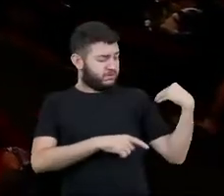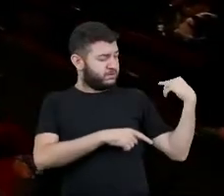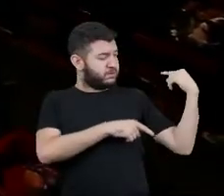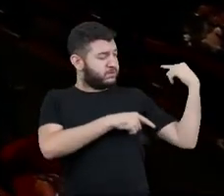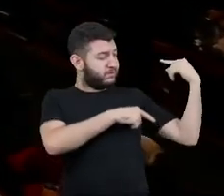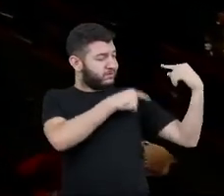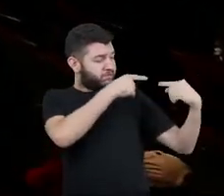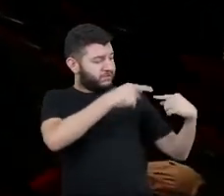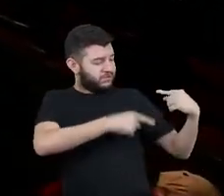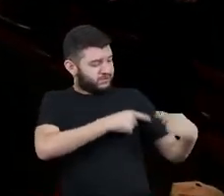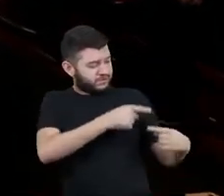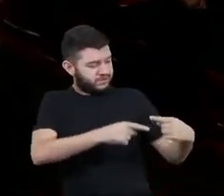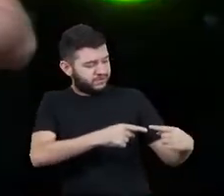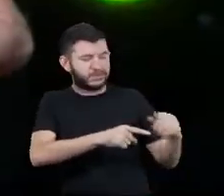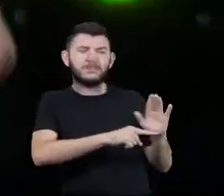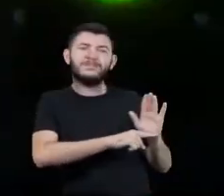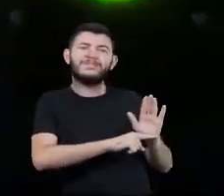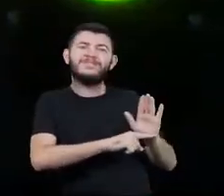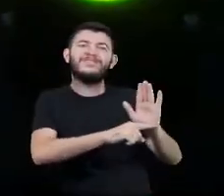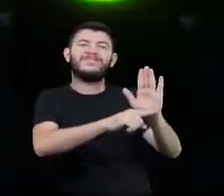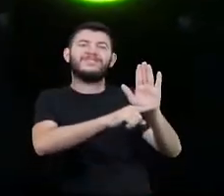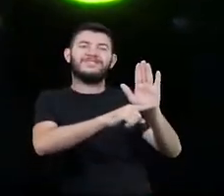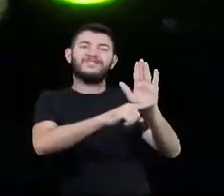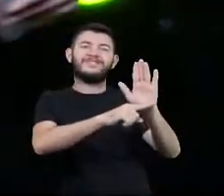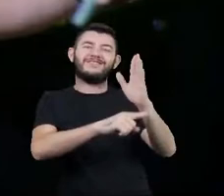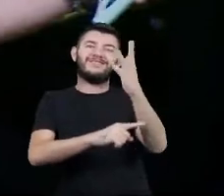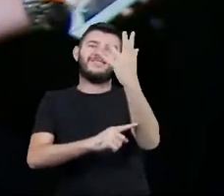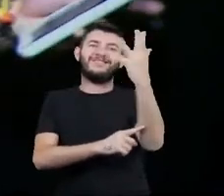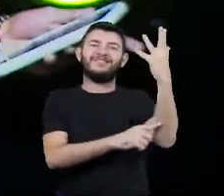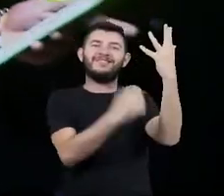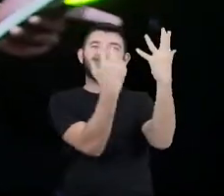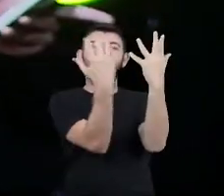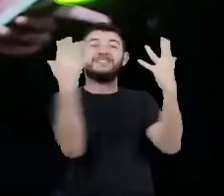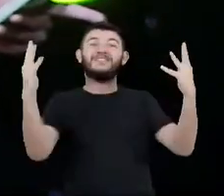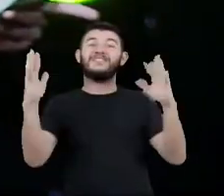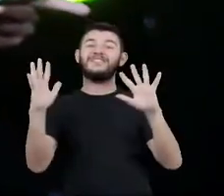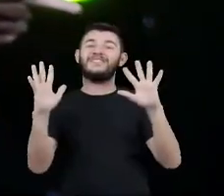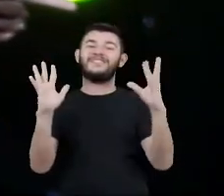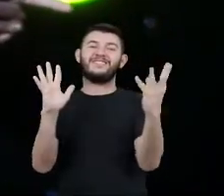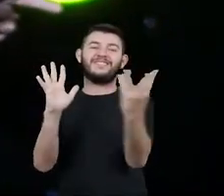Eu sou jovem e eu tenho um recado para todos os jovens.